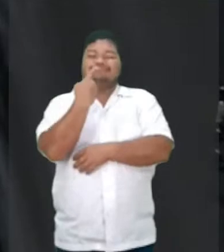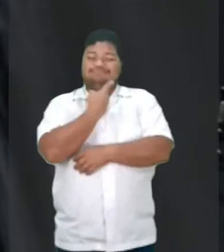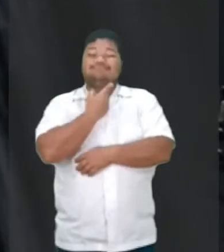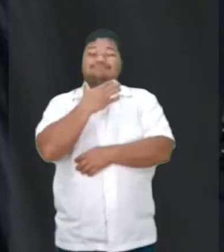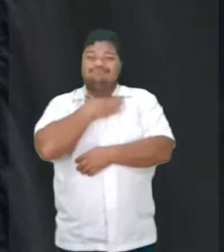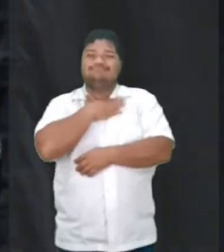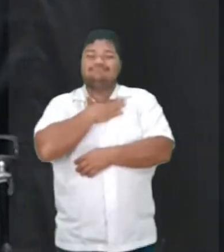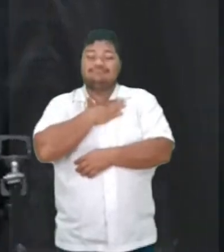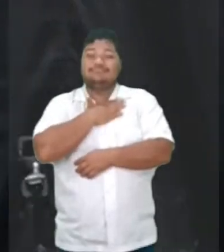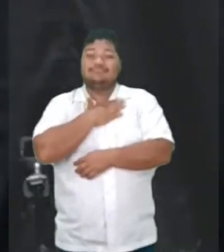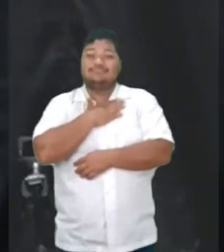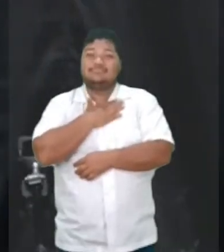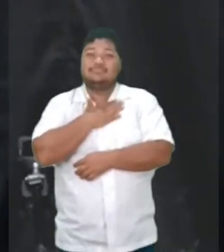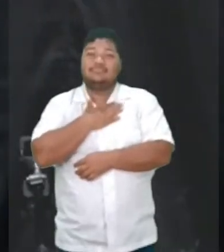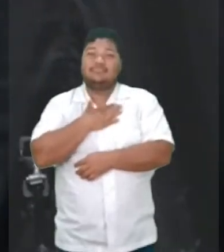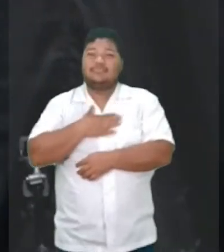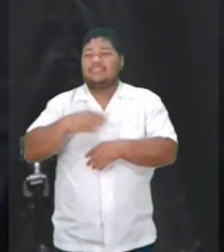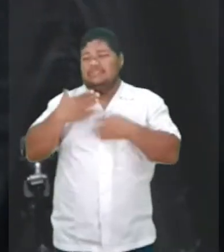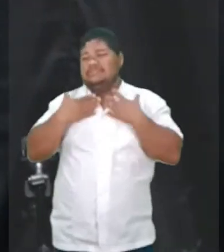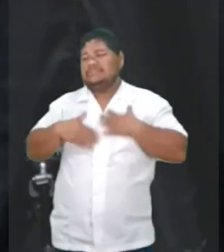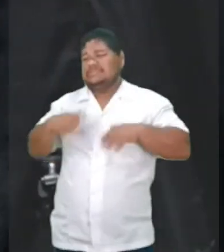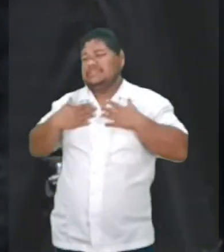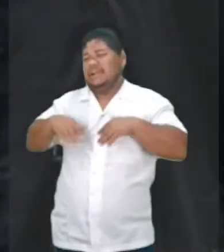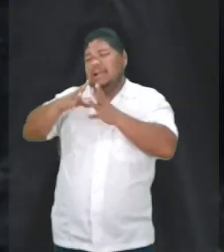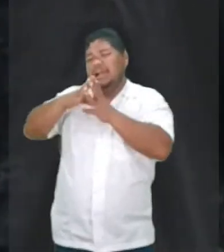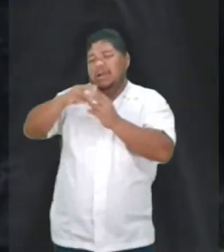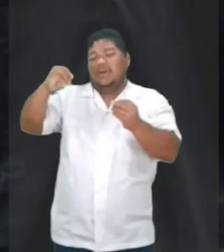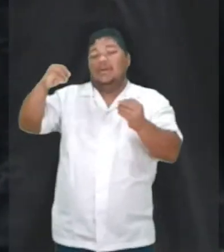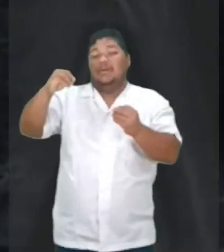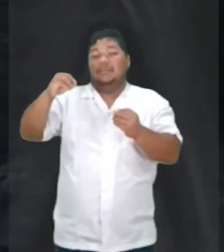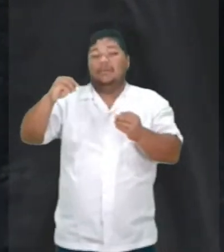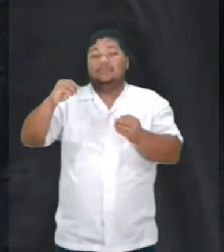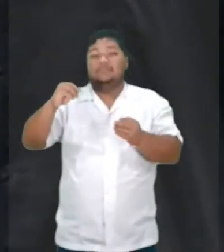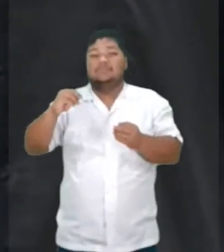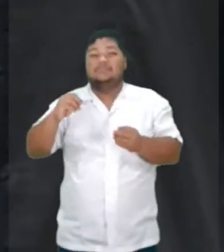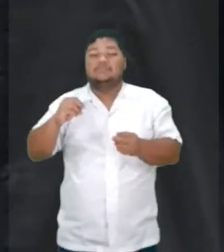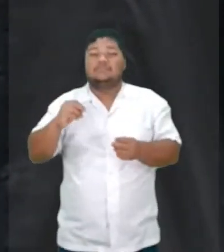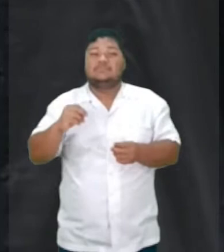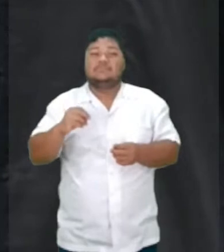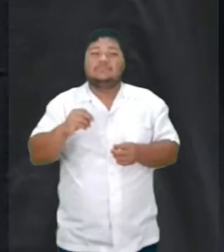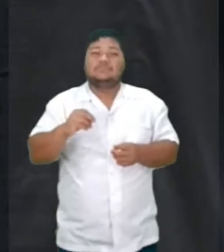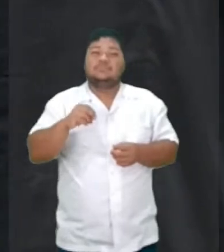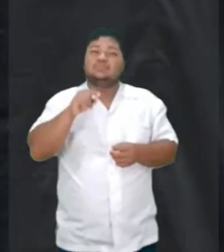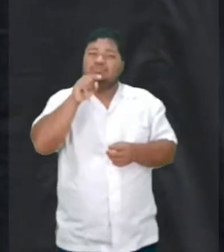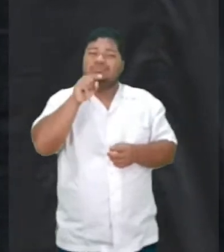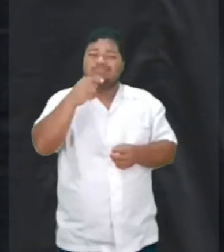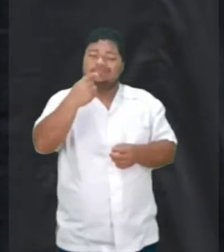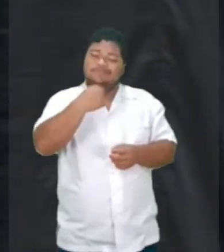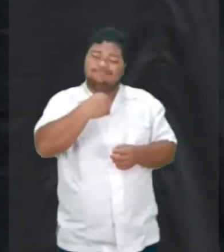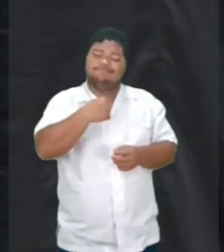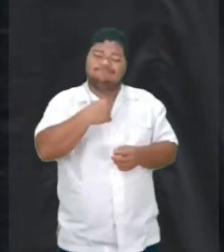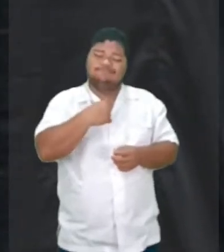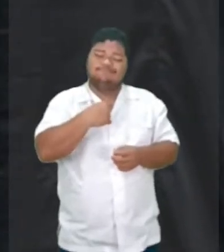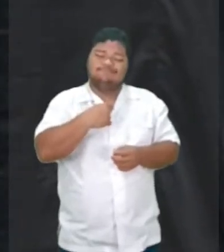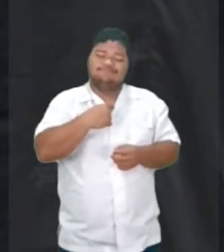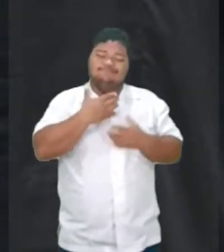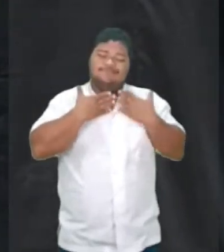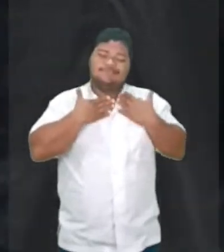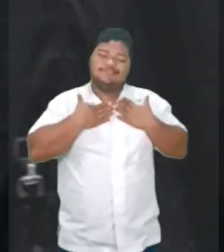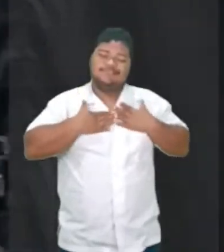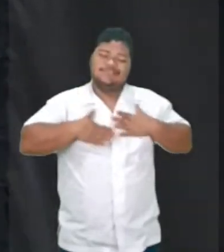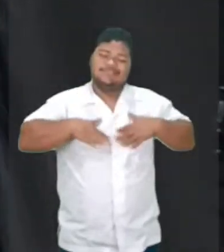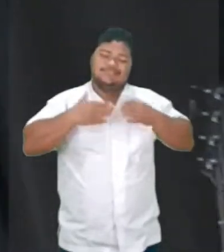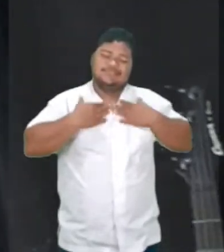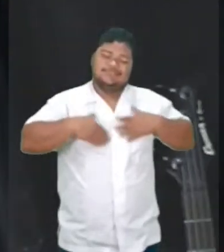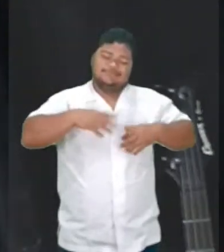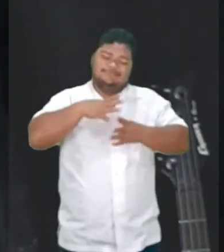gente diz para todo mundo: descansa a tua alma. Diga para você mesmo: descansa, ó minha alma. Porque